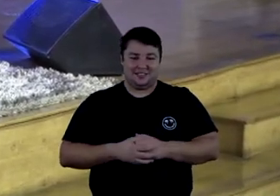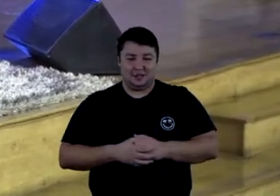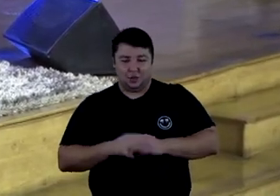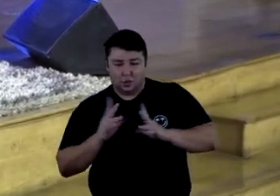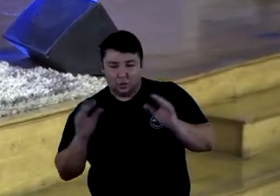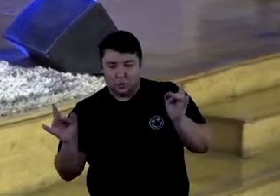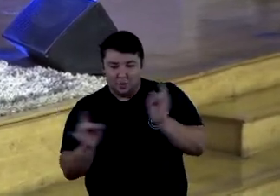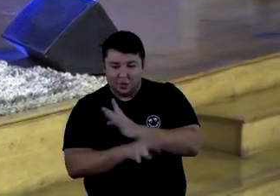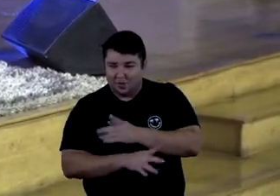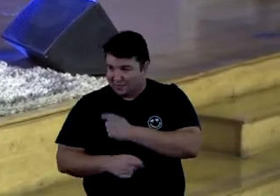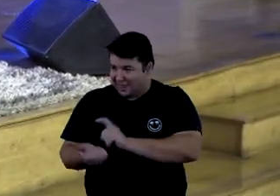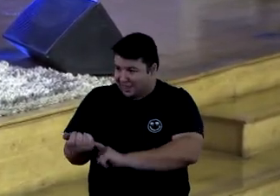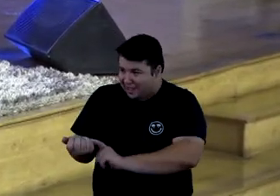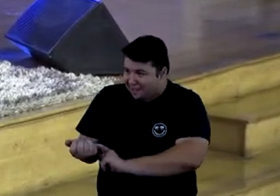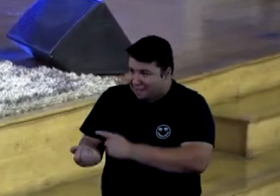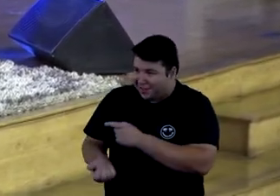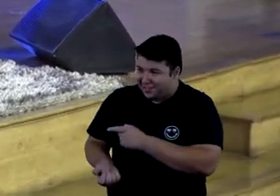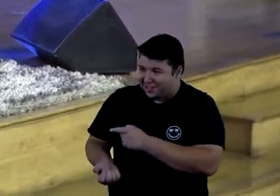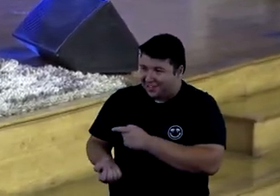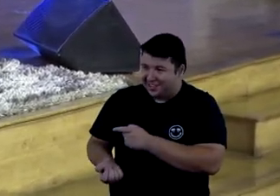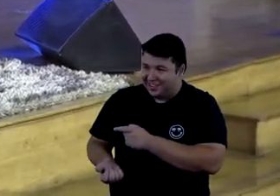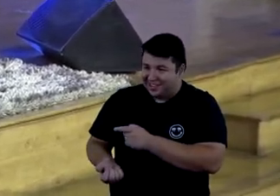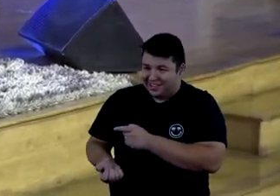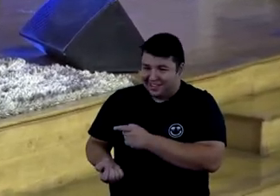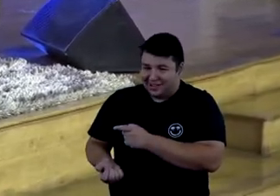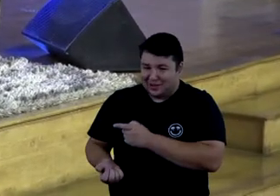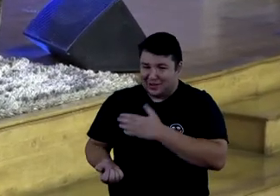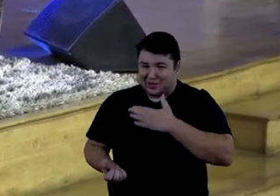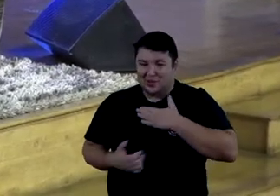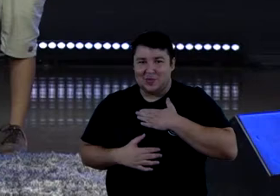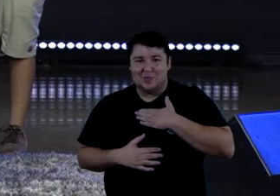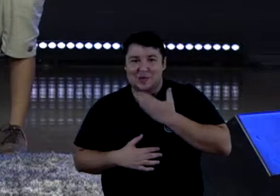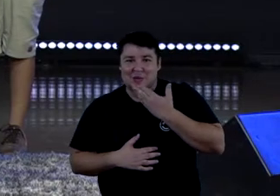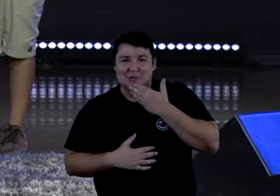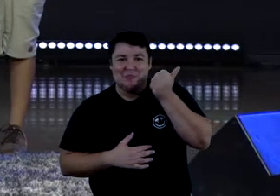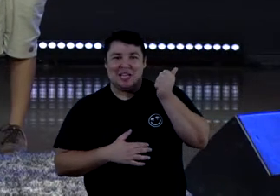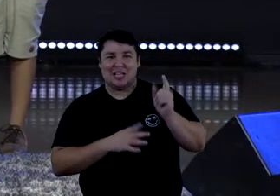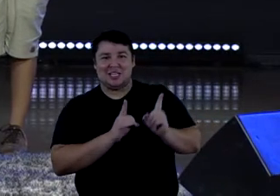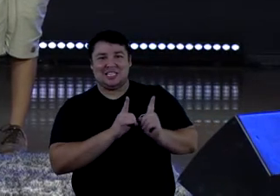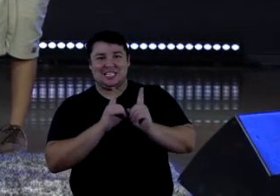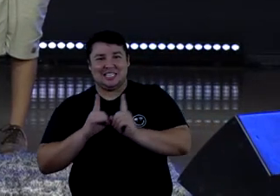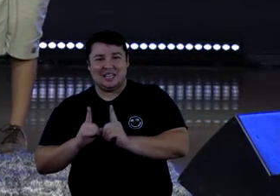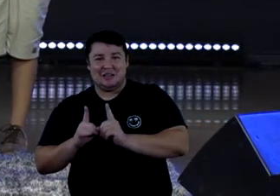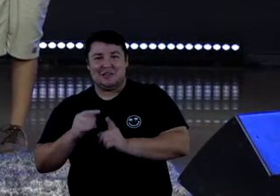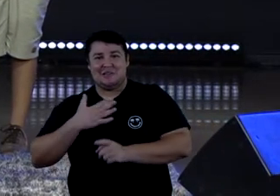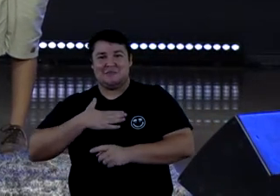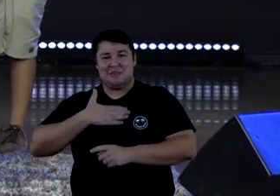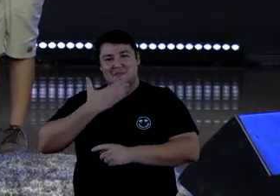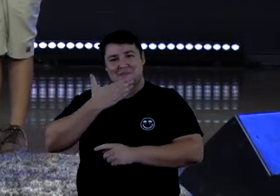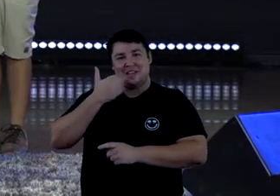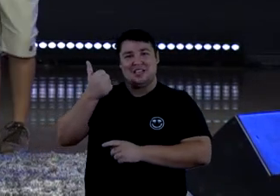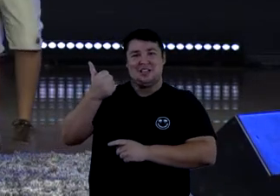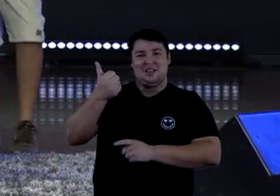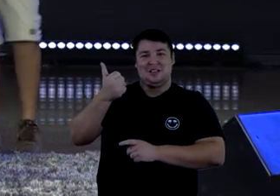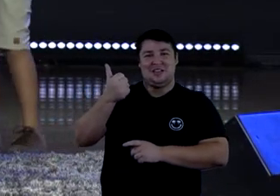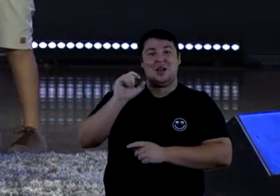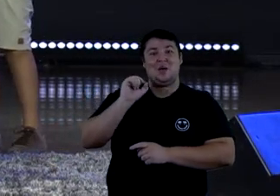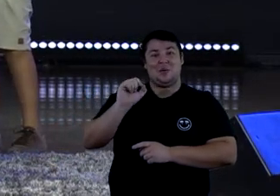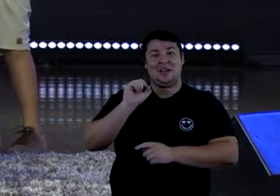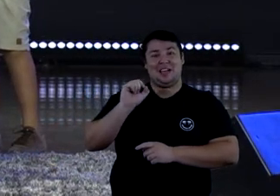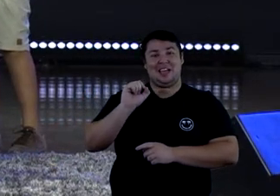Tudo pronto? Tá nervoso? Os meus melhores discípulos, as minhas melhores ovelhas são os